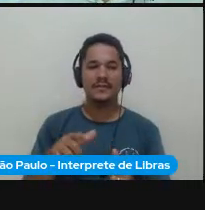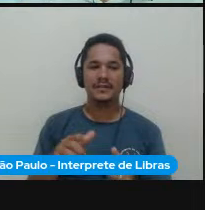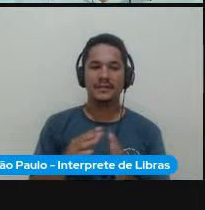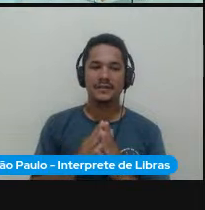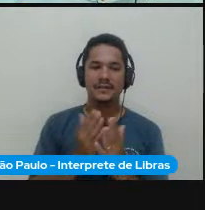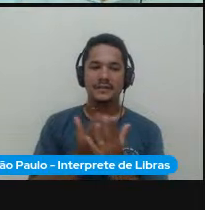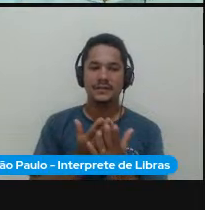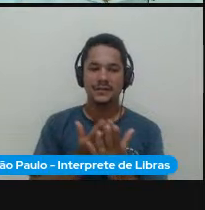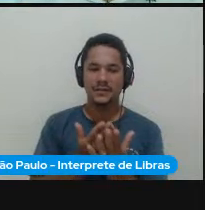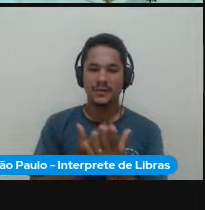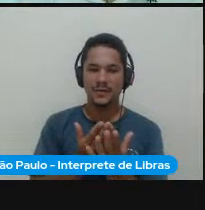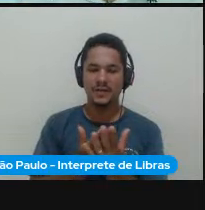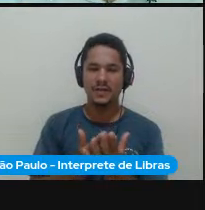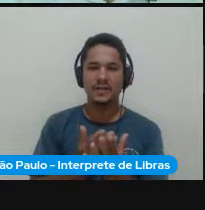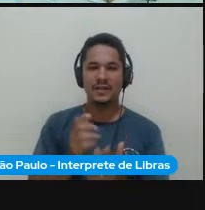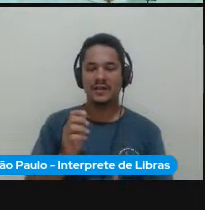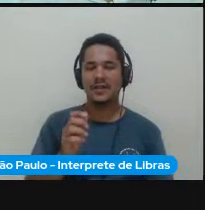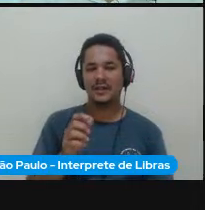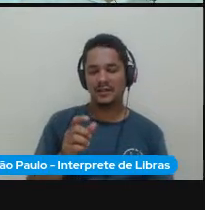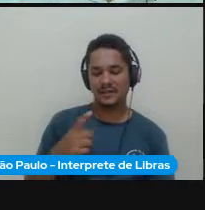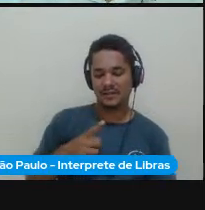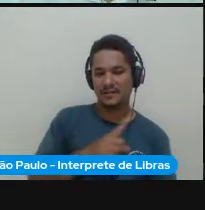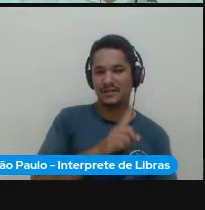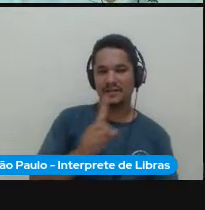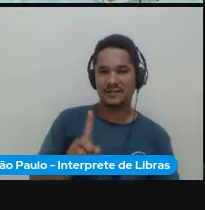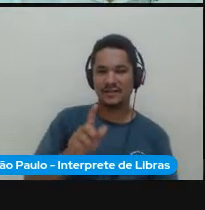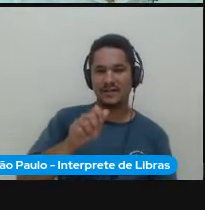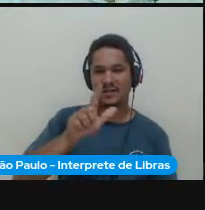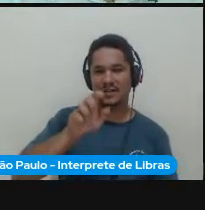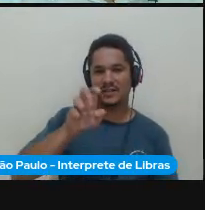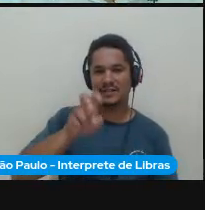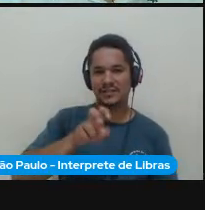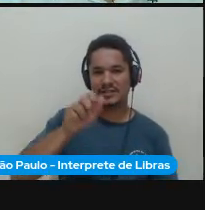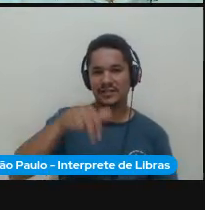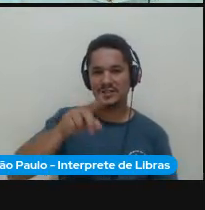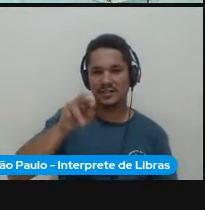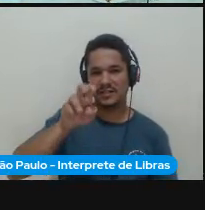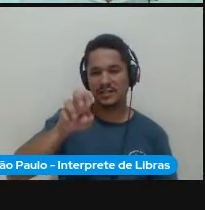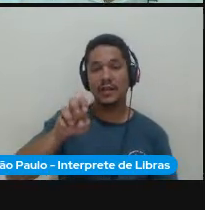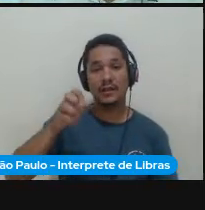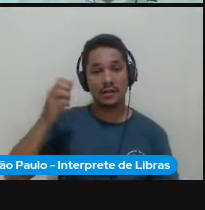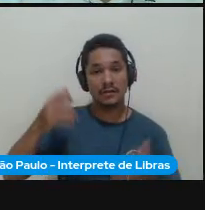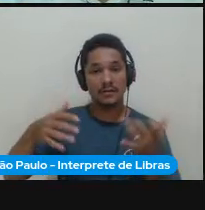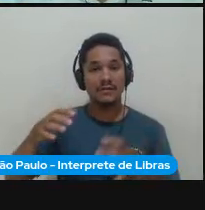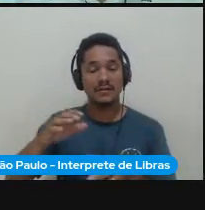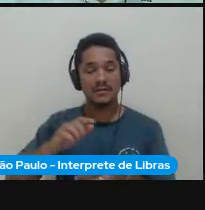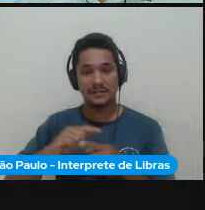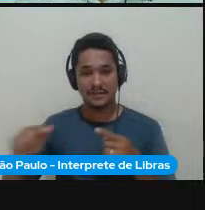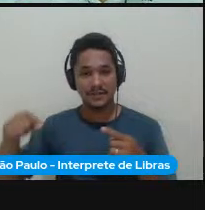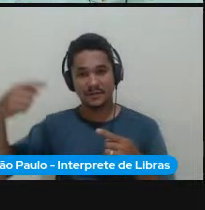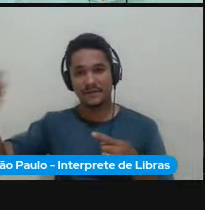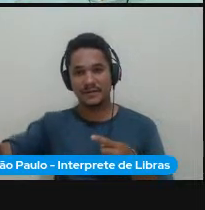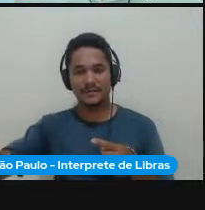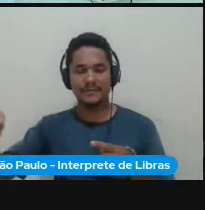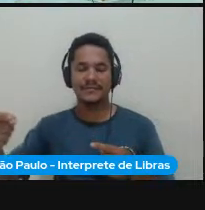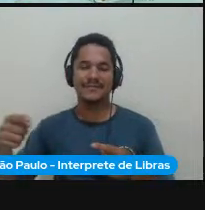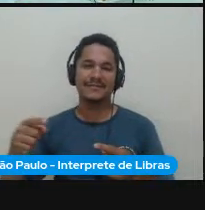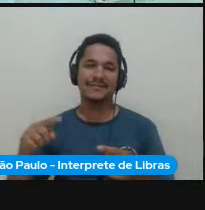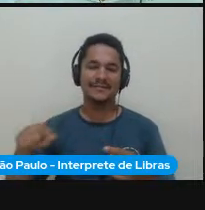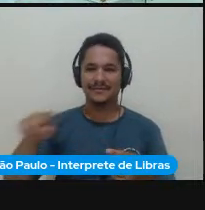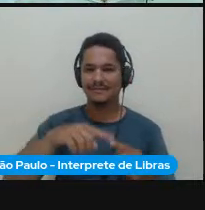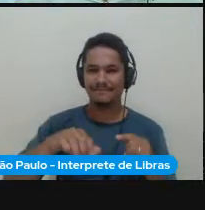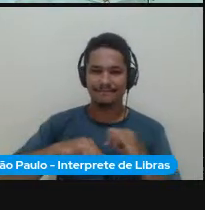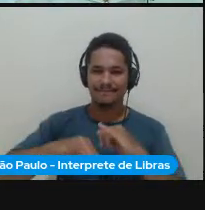Projeto Resgate, vai estar conosco semana que vem, vocês poderão conversar com ele diretamente. Nós enviaremos também, viu, Gabriel, as ofertas